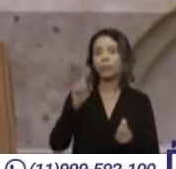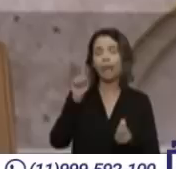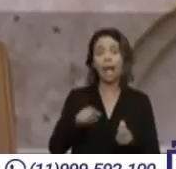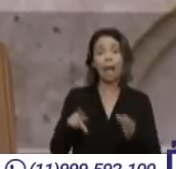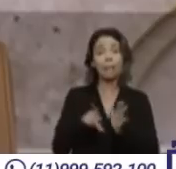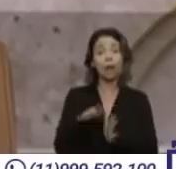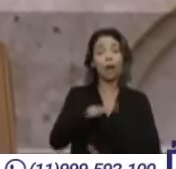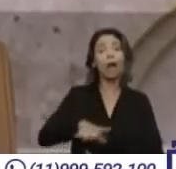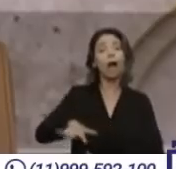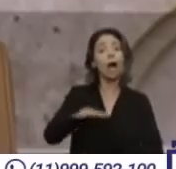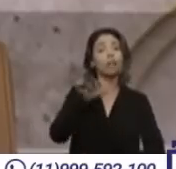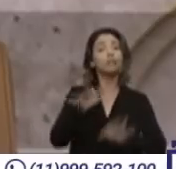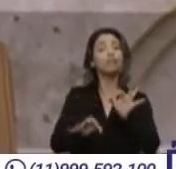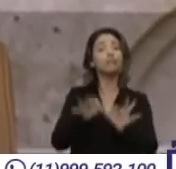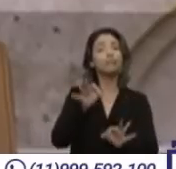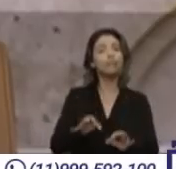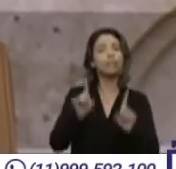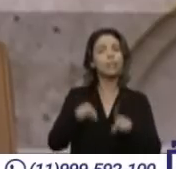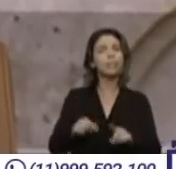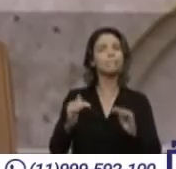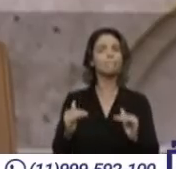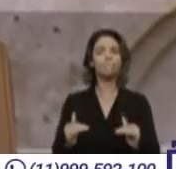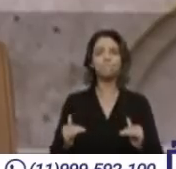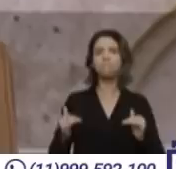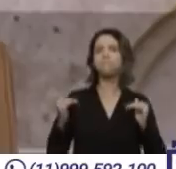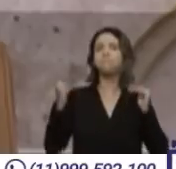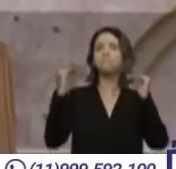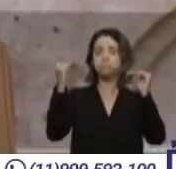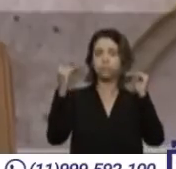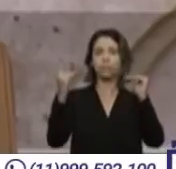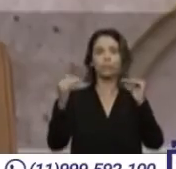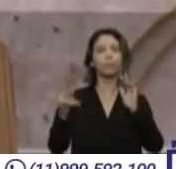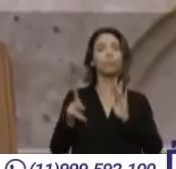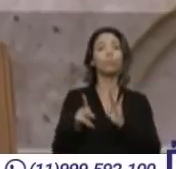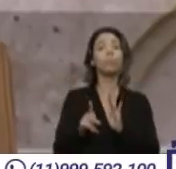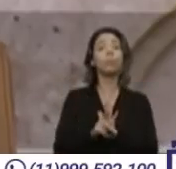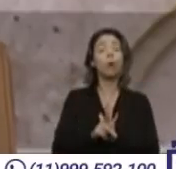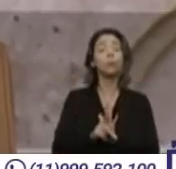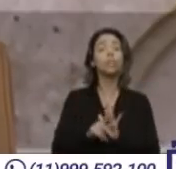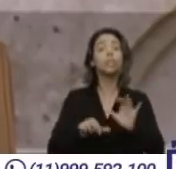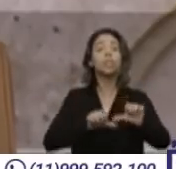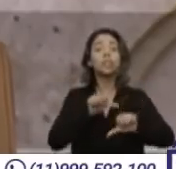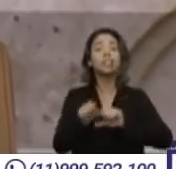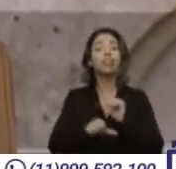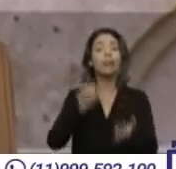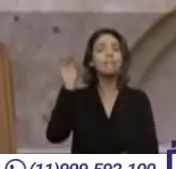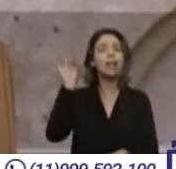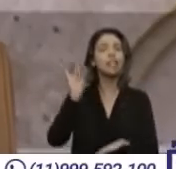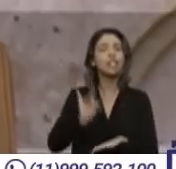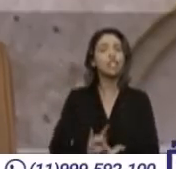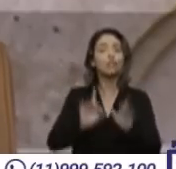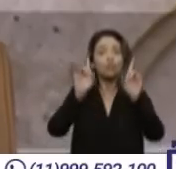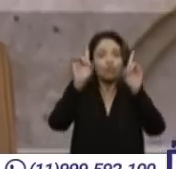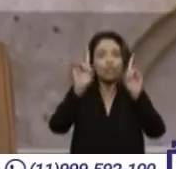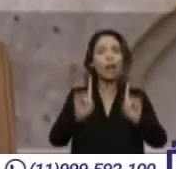instituição Poder Judiciário, em seu elevado mistério de dizer e tornar efetivo o